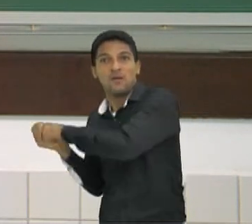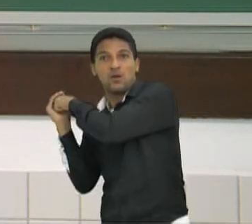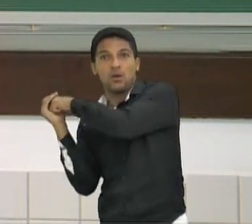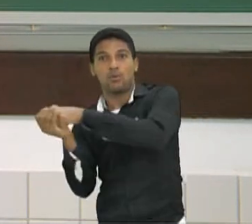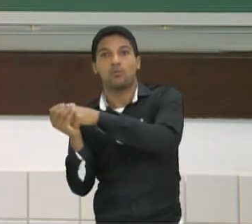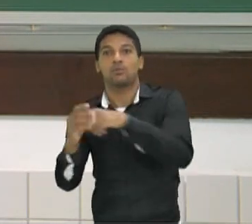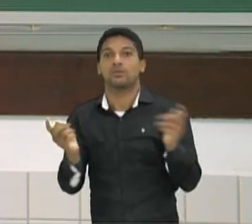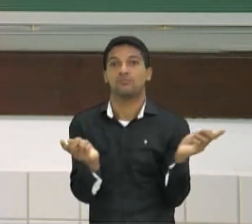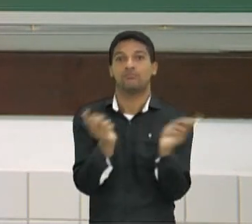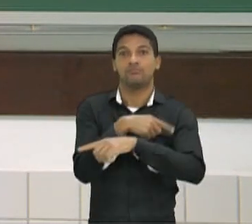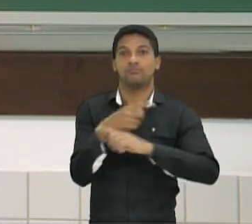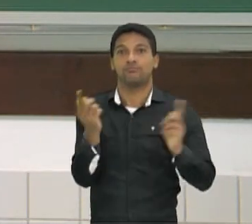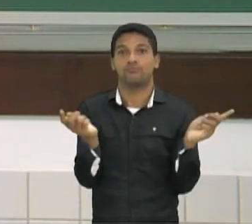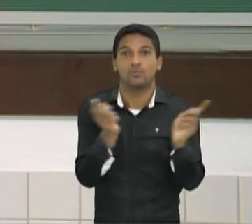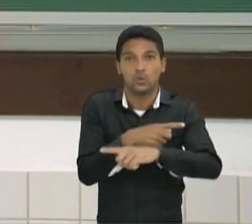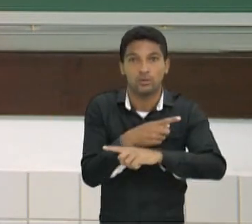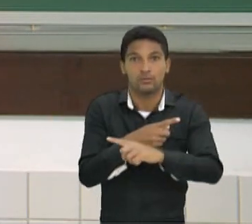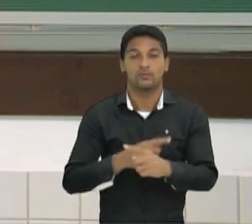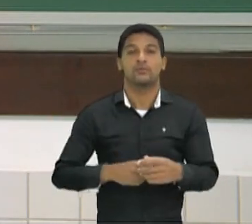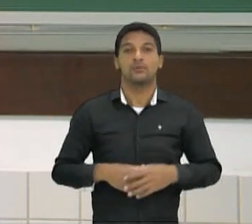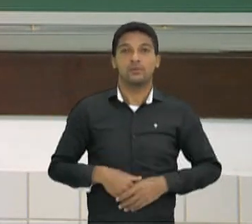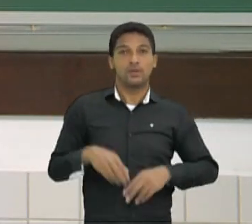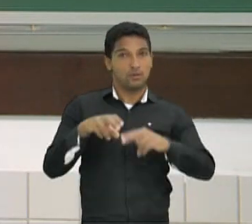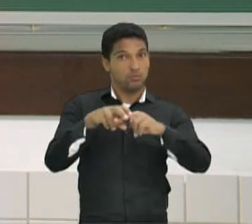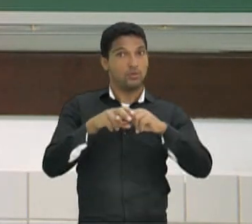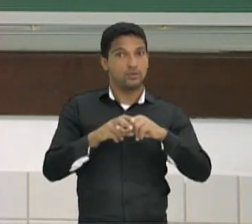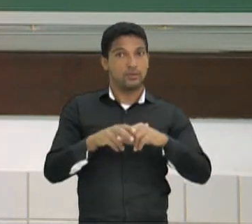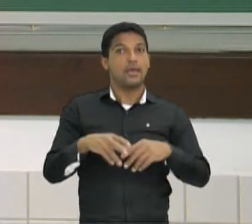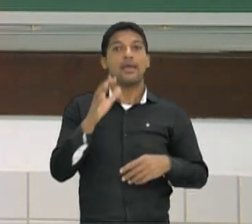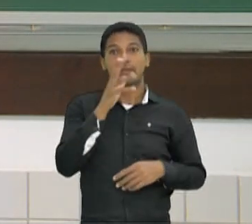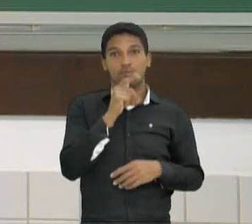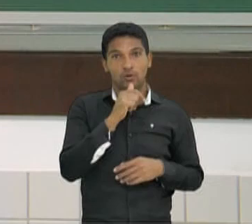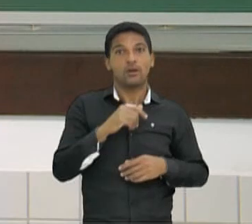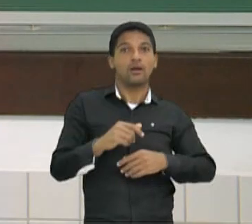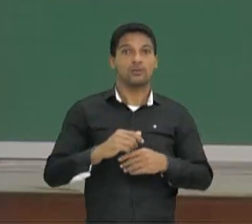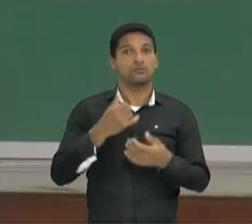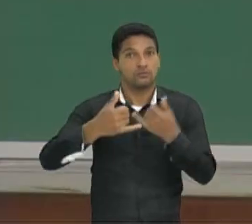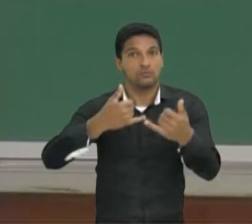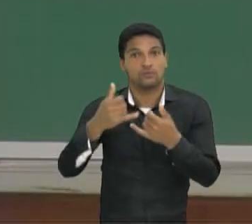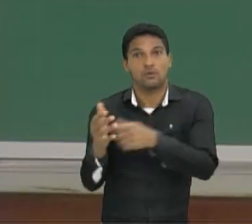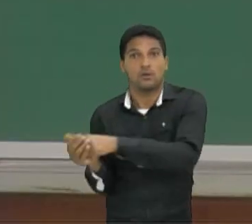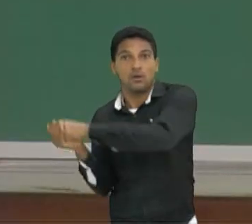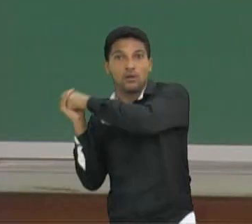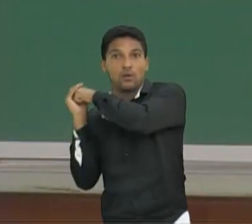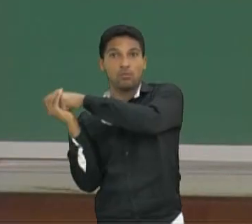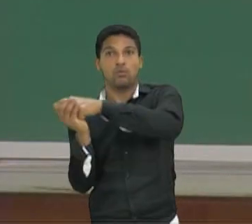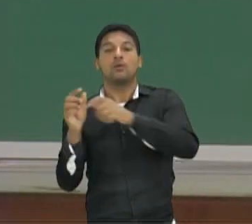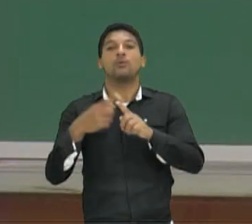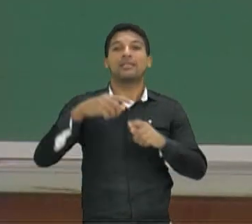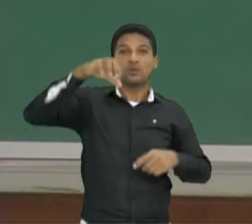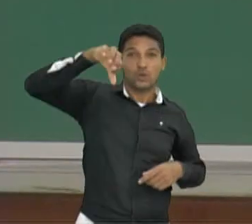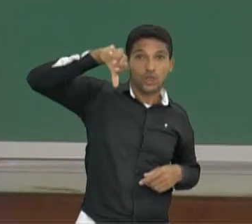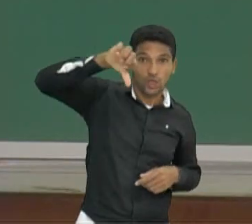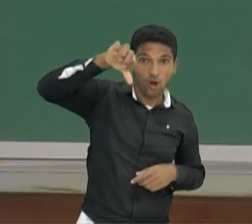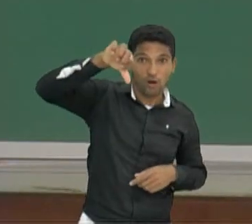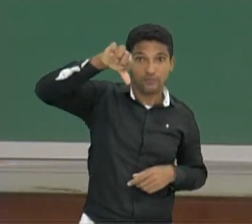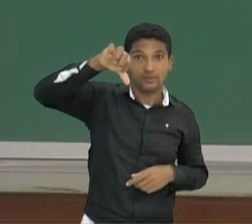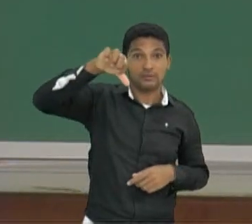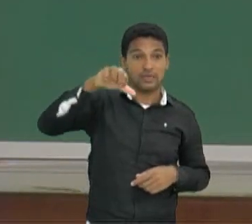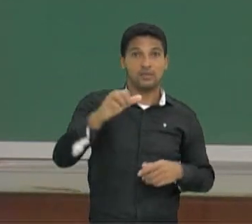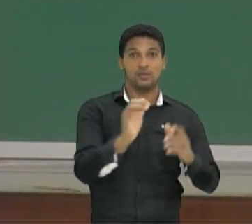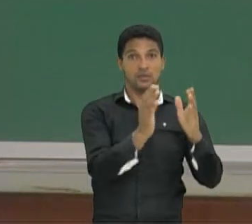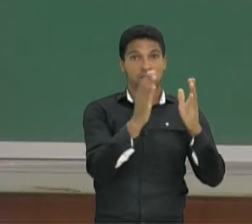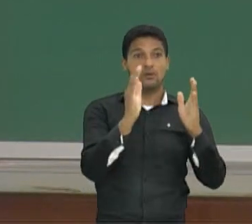e defesa que funciona no beisebol. Por isso que é um jogo bastante demorado, né? Que são 9 entradas. Até enquanto eu não eliminar 3